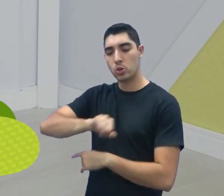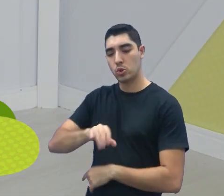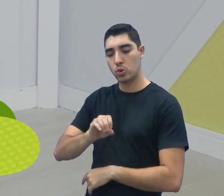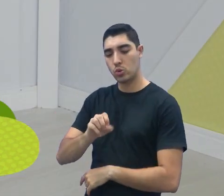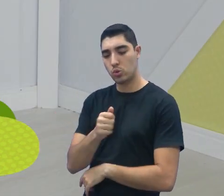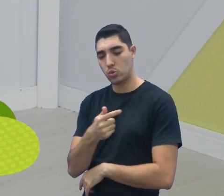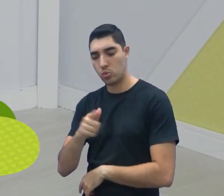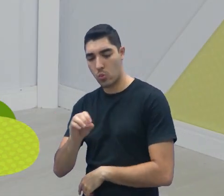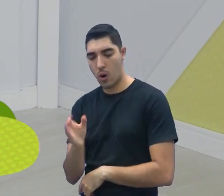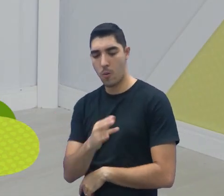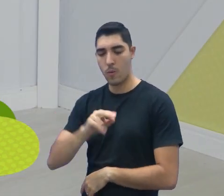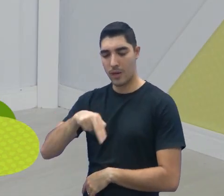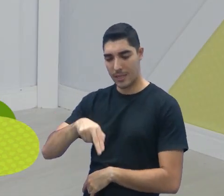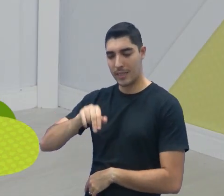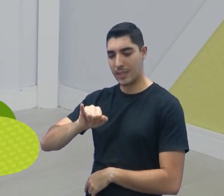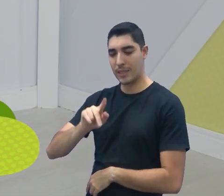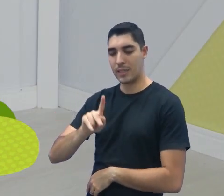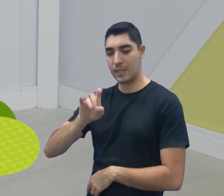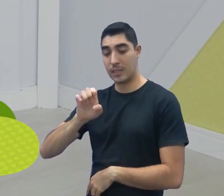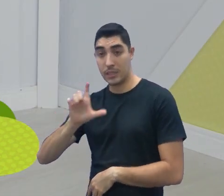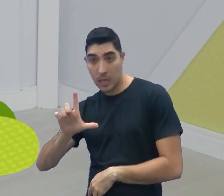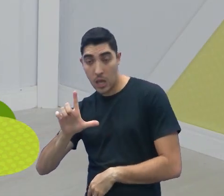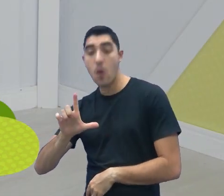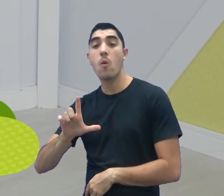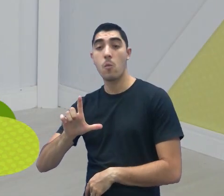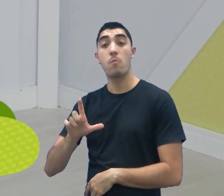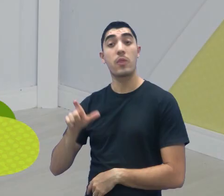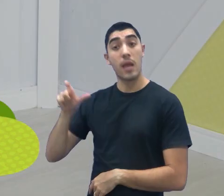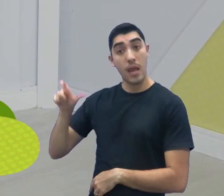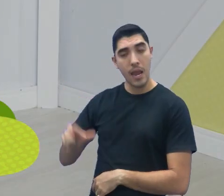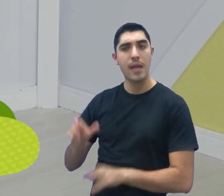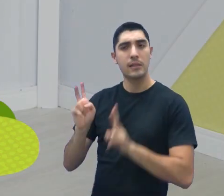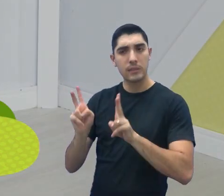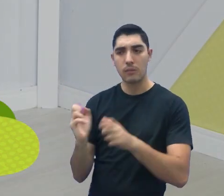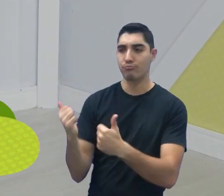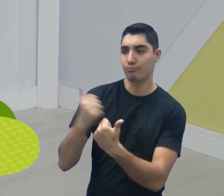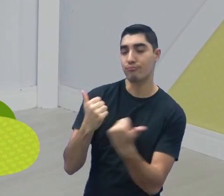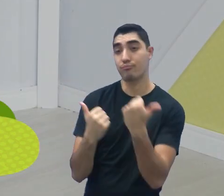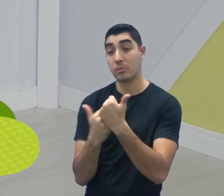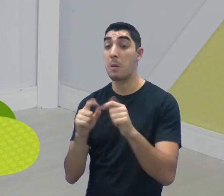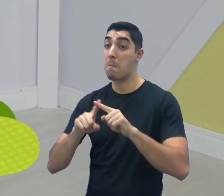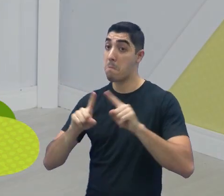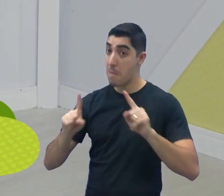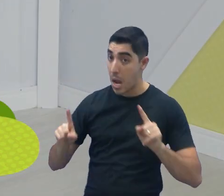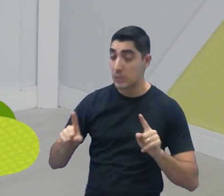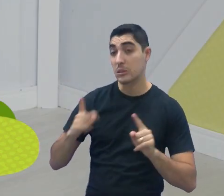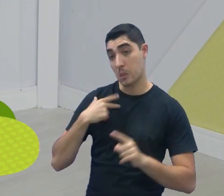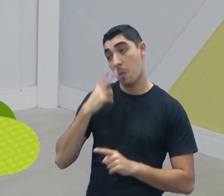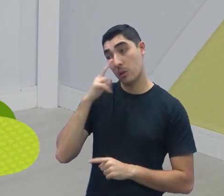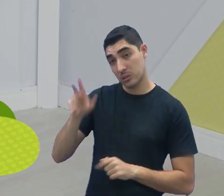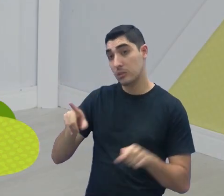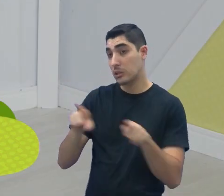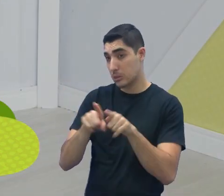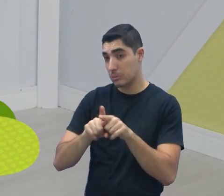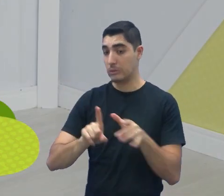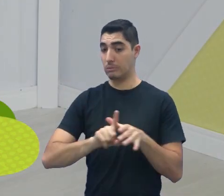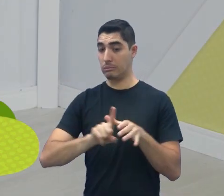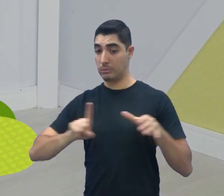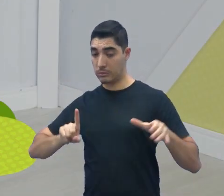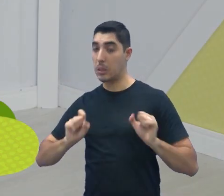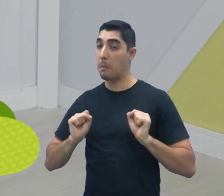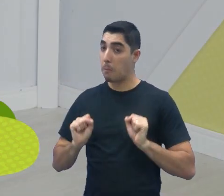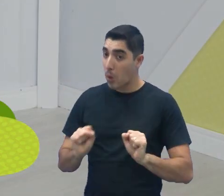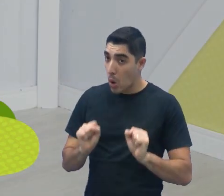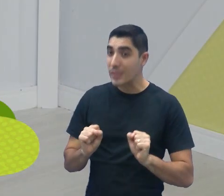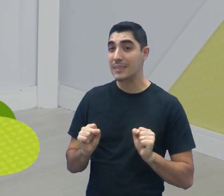para o Cauê, para o próprio Adiel, né? Eles mais ou menos se revezam na mesma posição, portanto, pode ser um desfalque também do São José para as